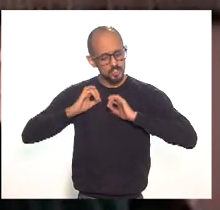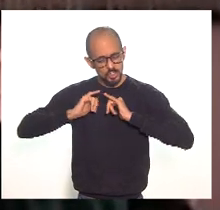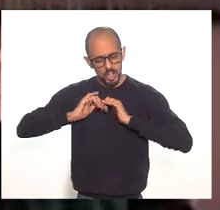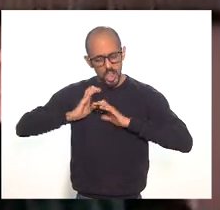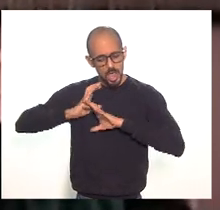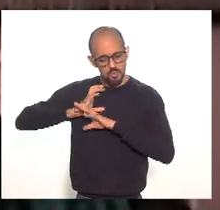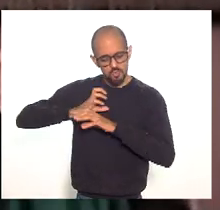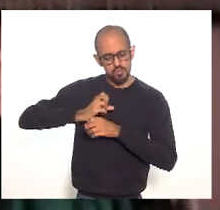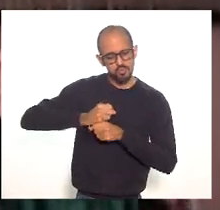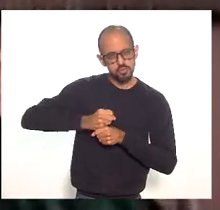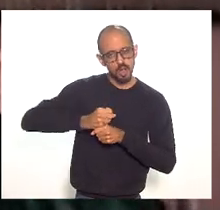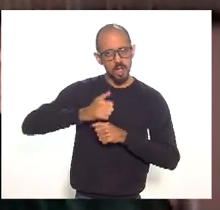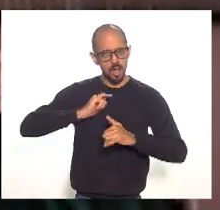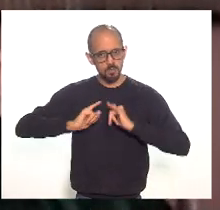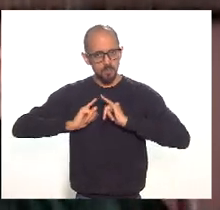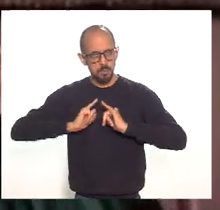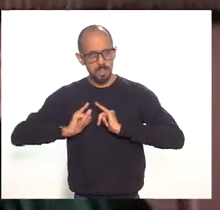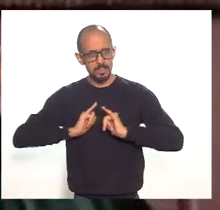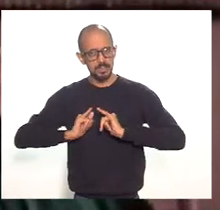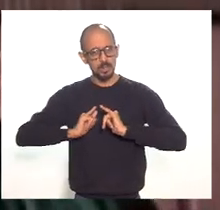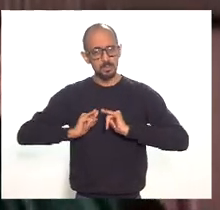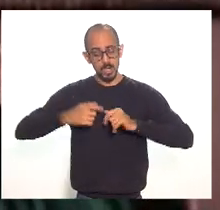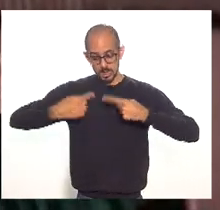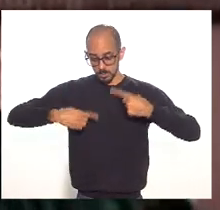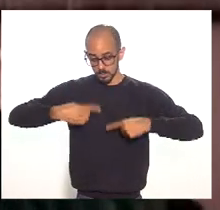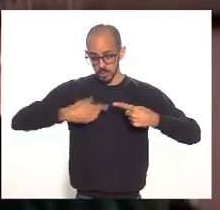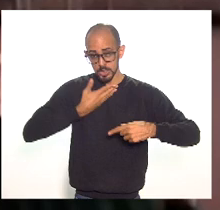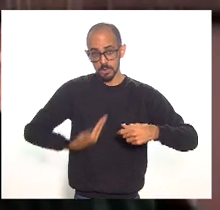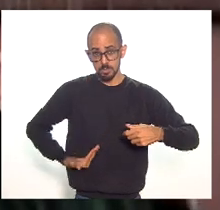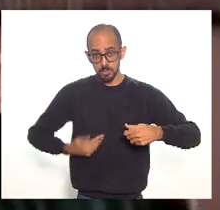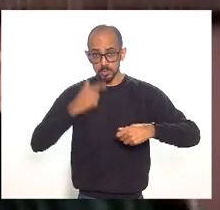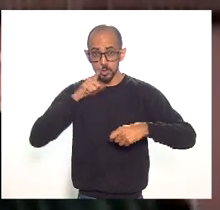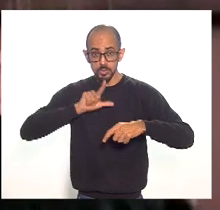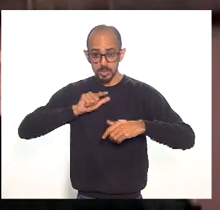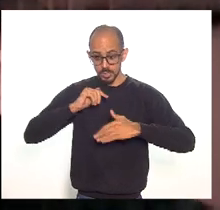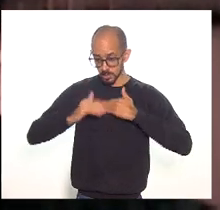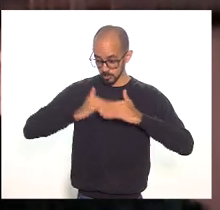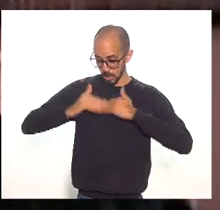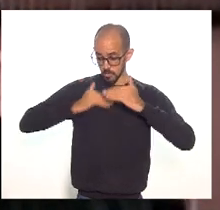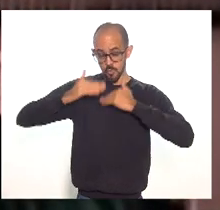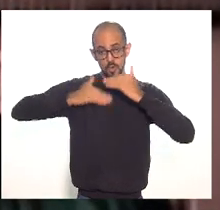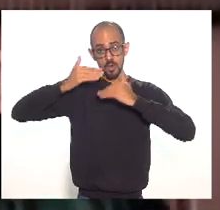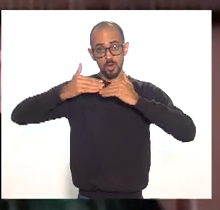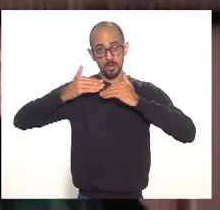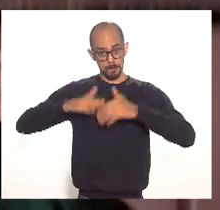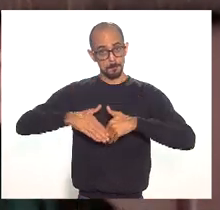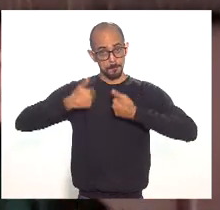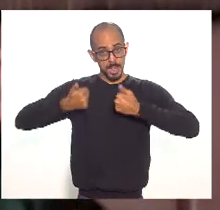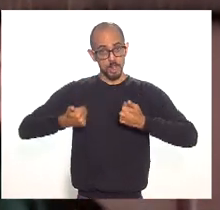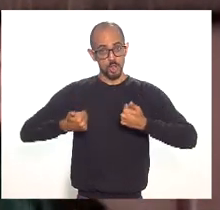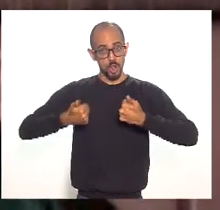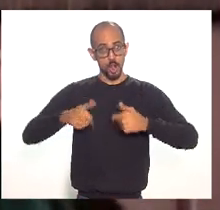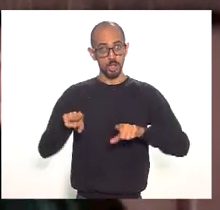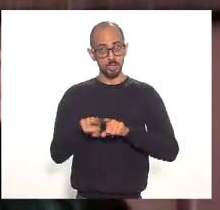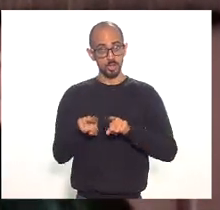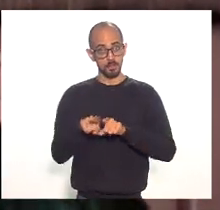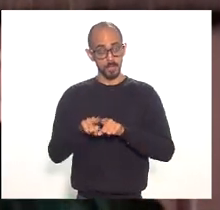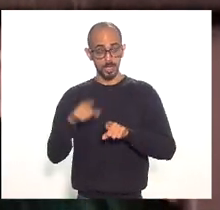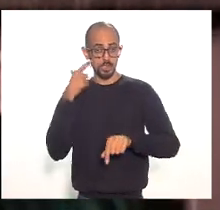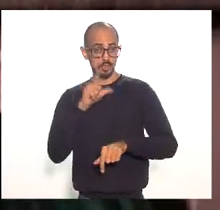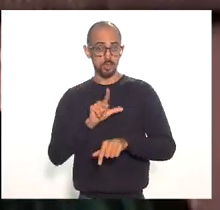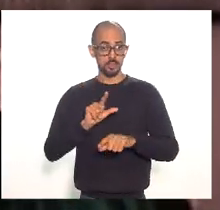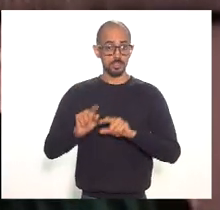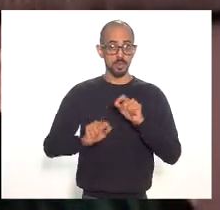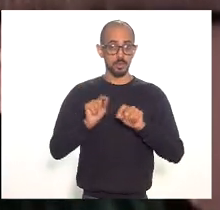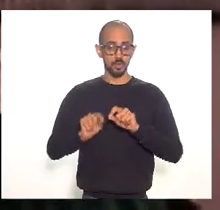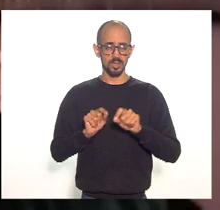indicadores, para que as políticas públicas sejam cada vez mais eficientes, efetivas, para que elas, de fato, tenham,